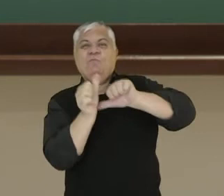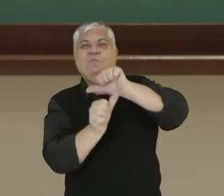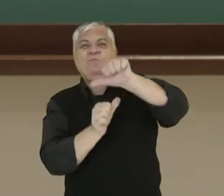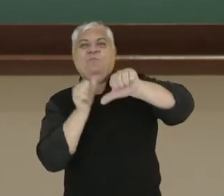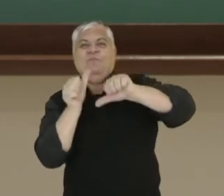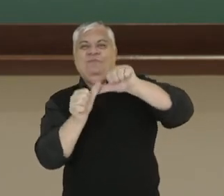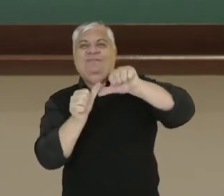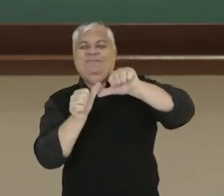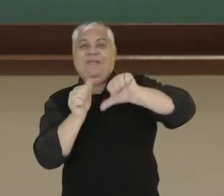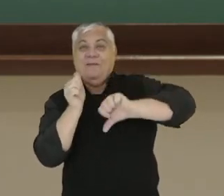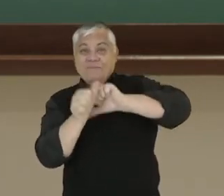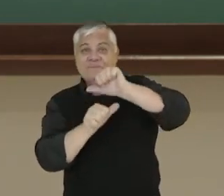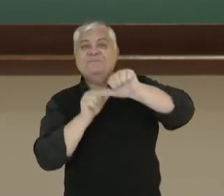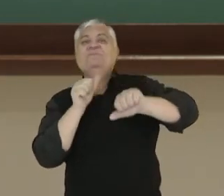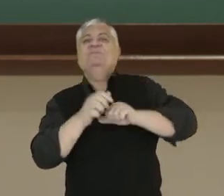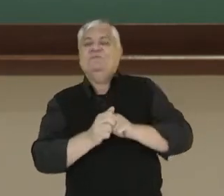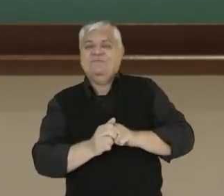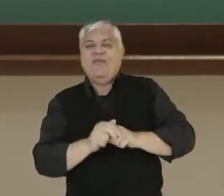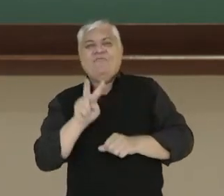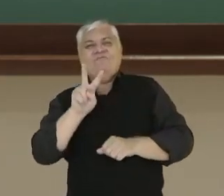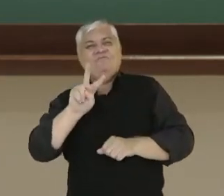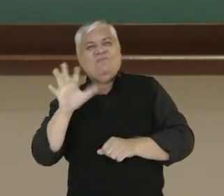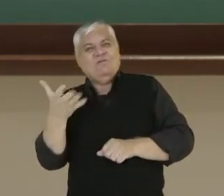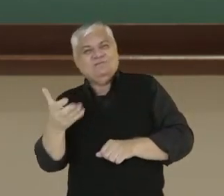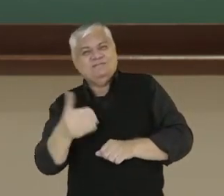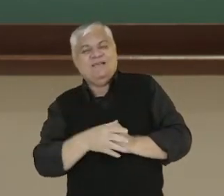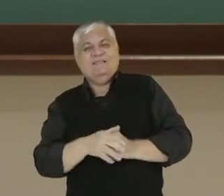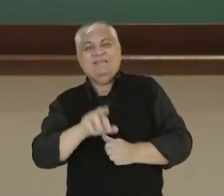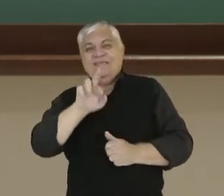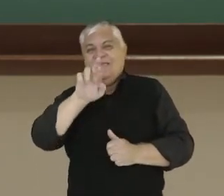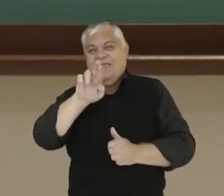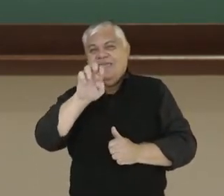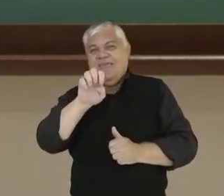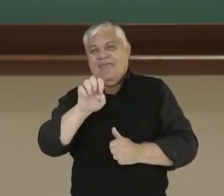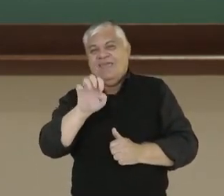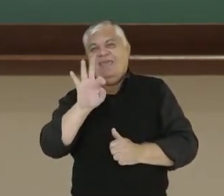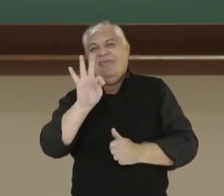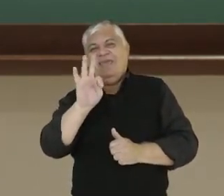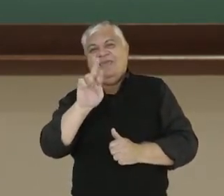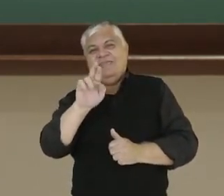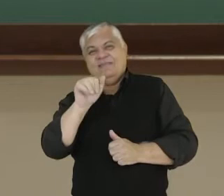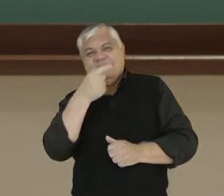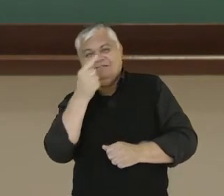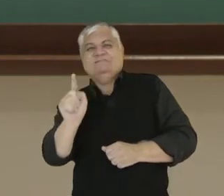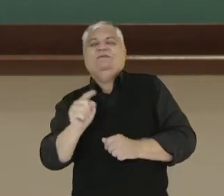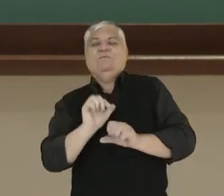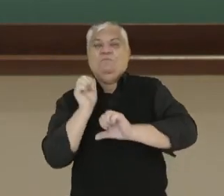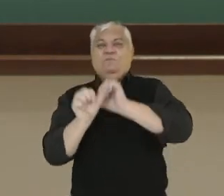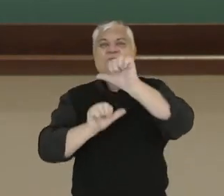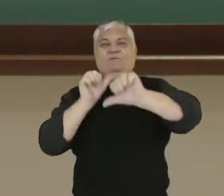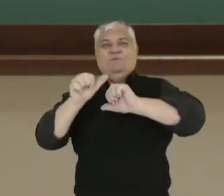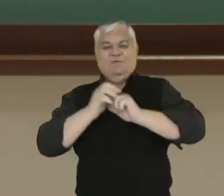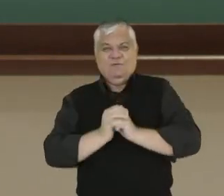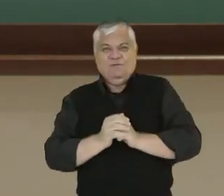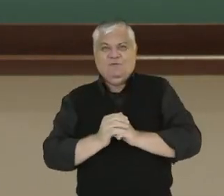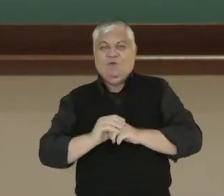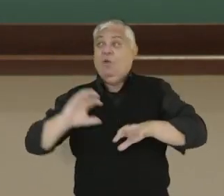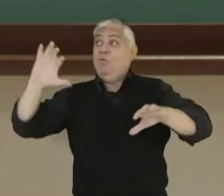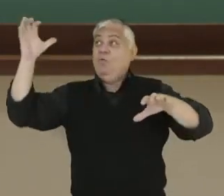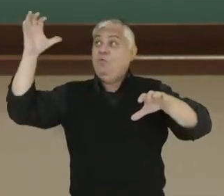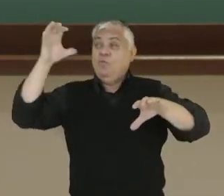velocidade é a principal característica da refração, tá? Então, mudou a velocidade, pessoal, alterou a velocidade,